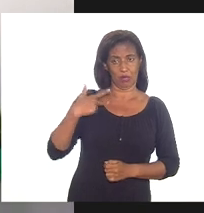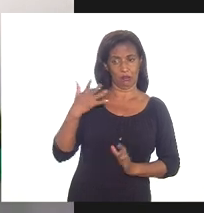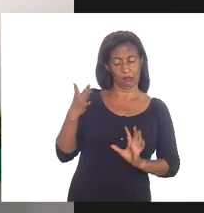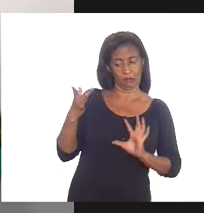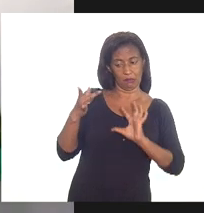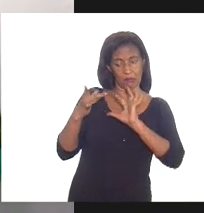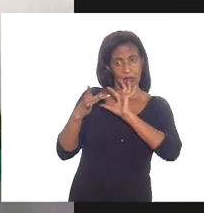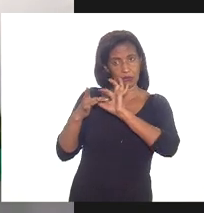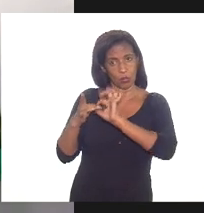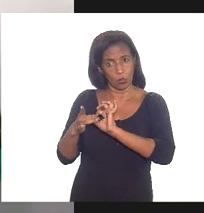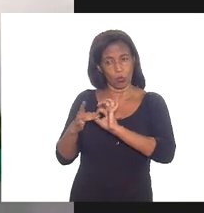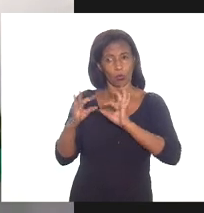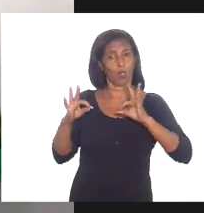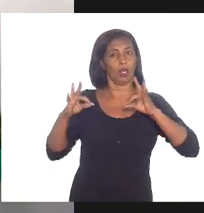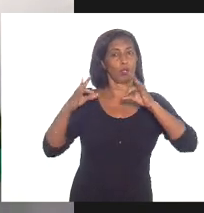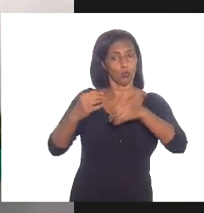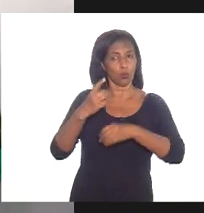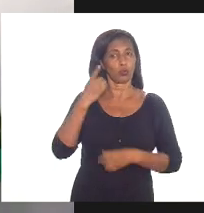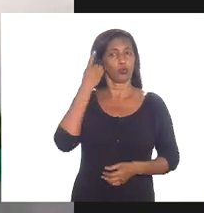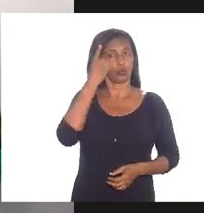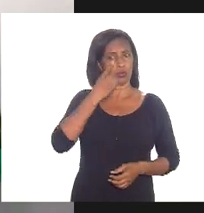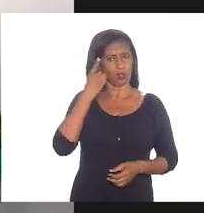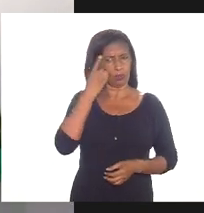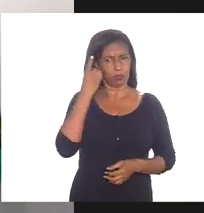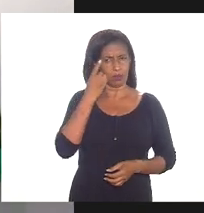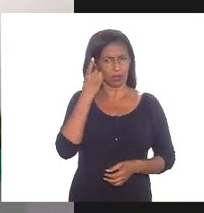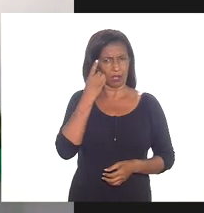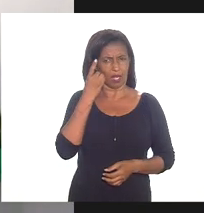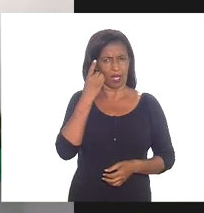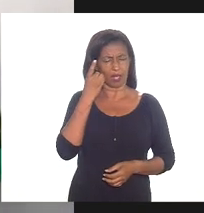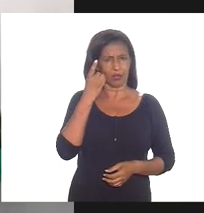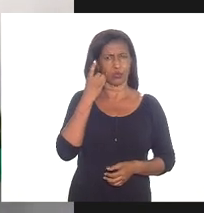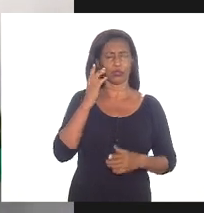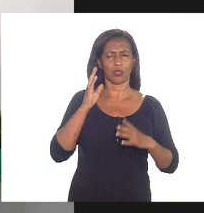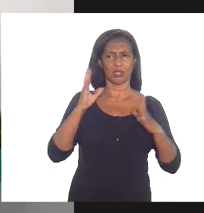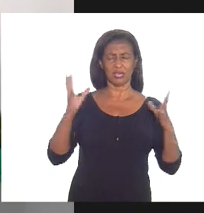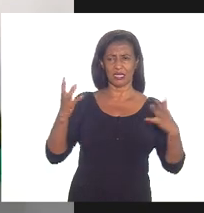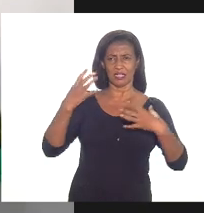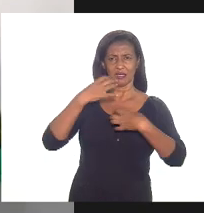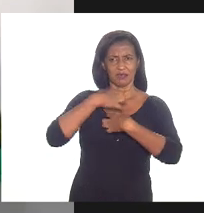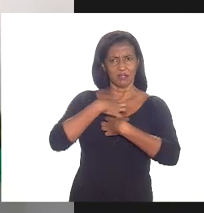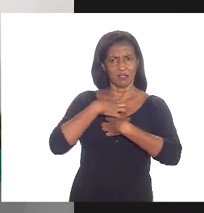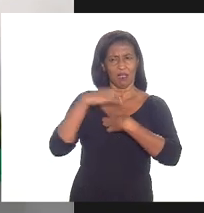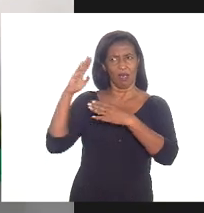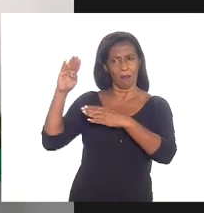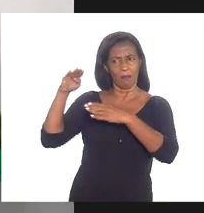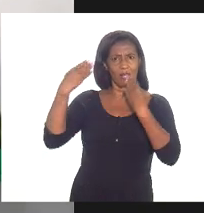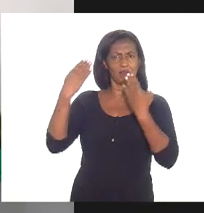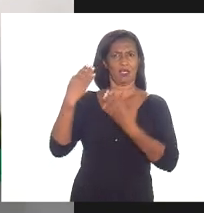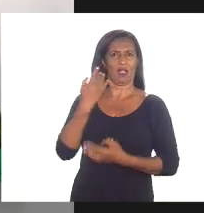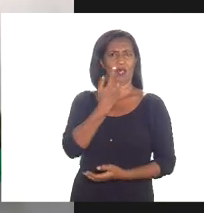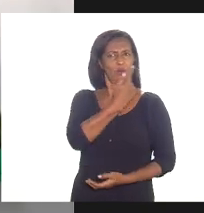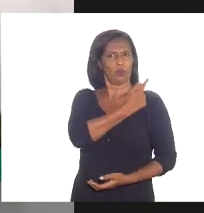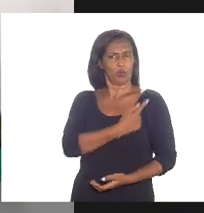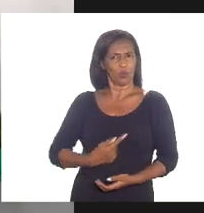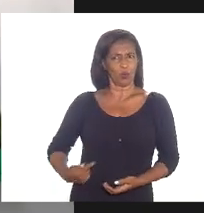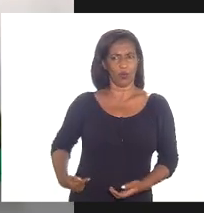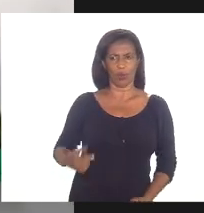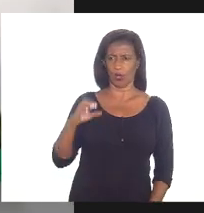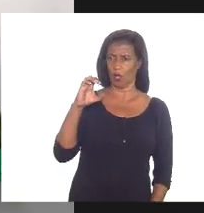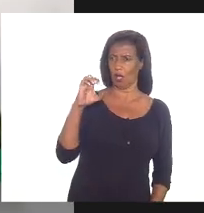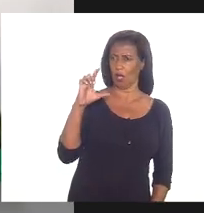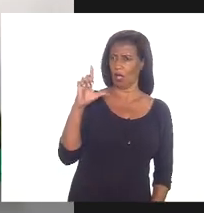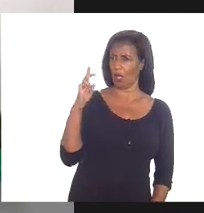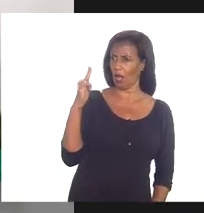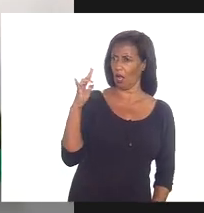todos os deputados e deputadas que, porventura, vieram a ser ameaçados pelo governo Cláudio Castro, na